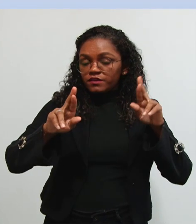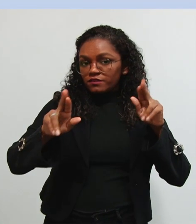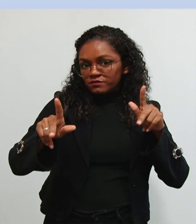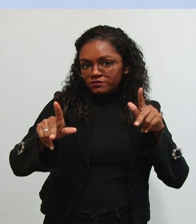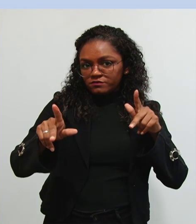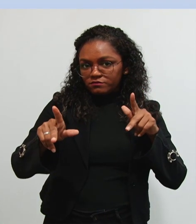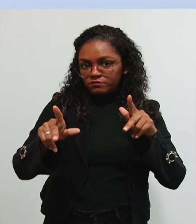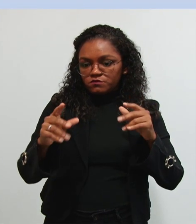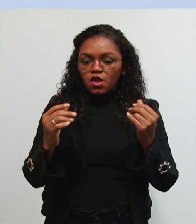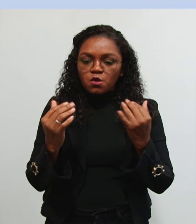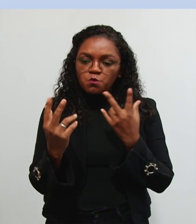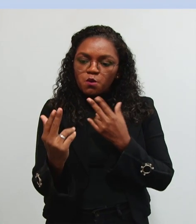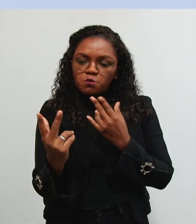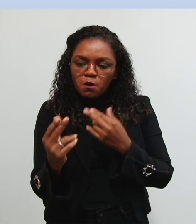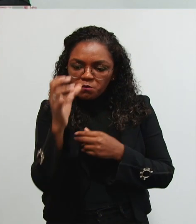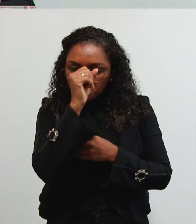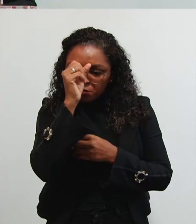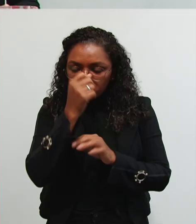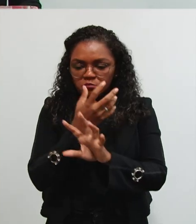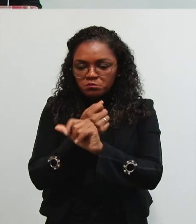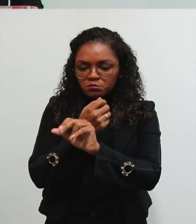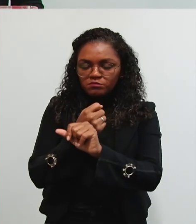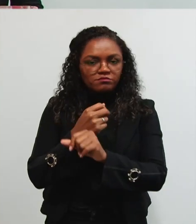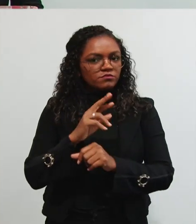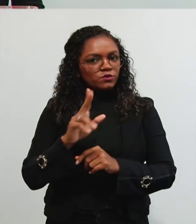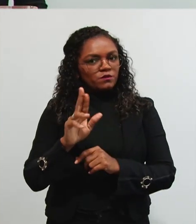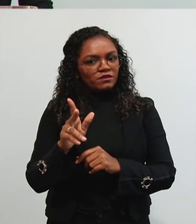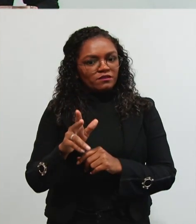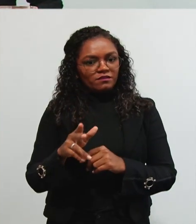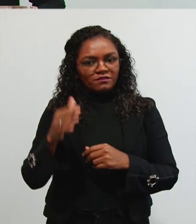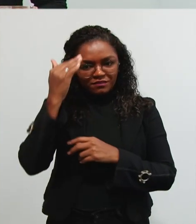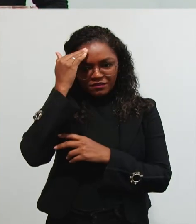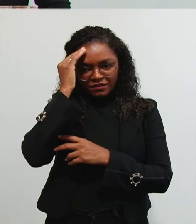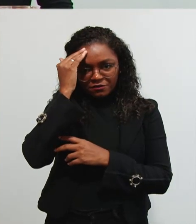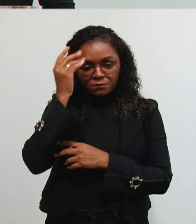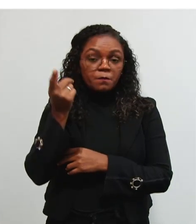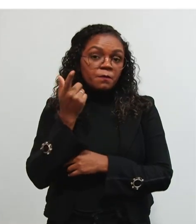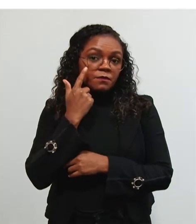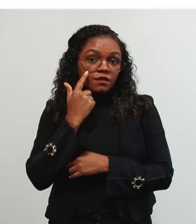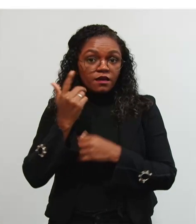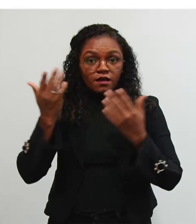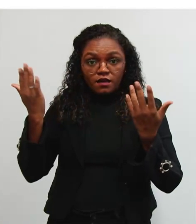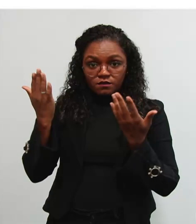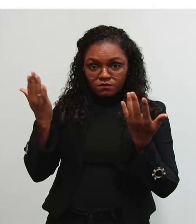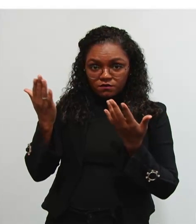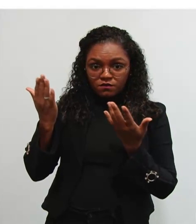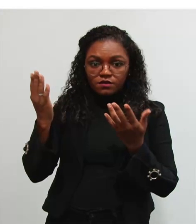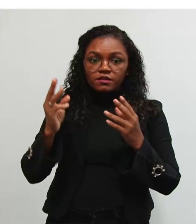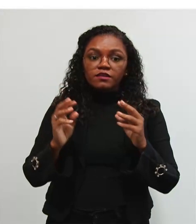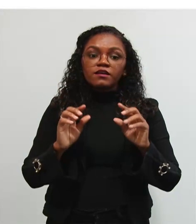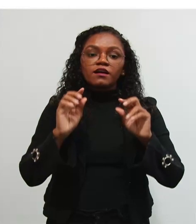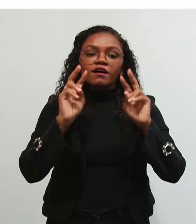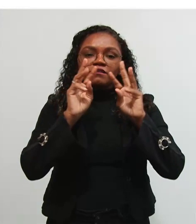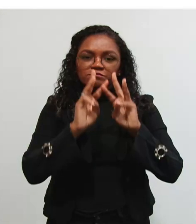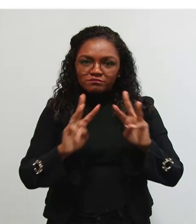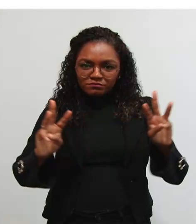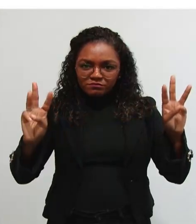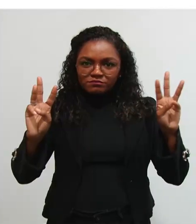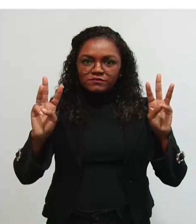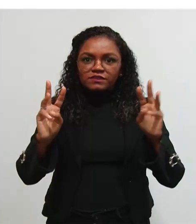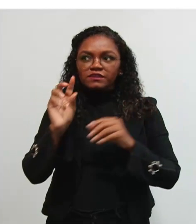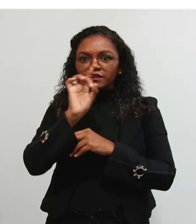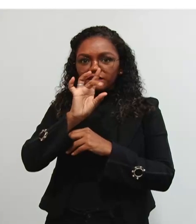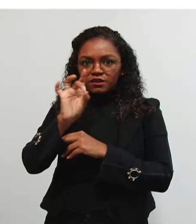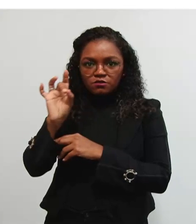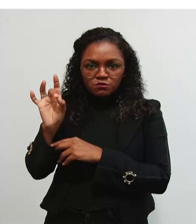igualdades. É aquilo que eu falei, ok? Essas, então, as nossas leituras básicas, que aqui